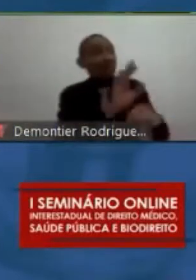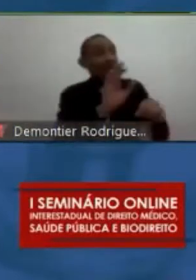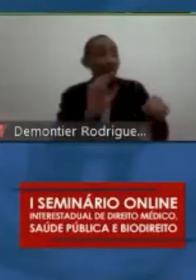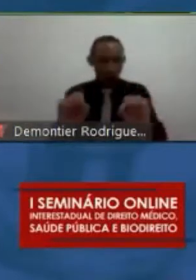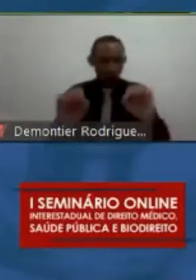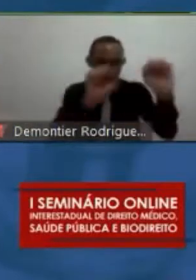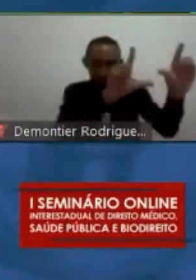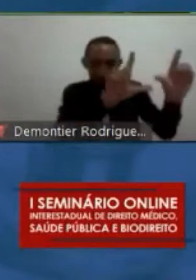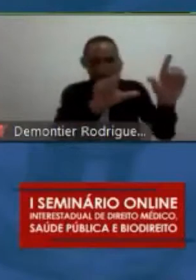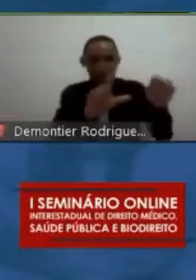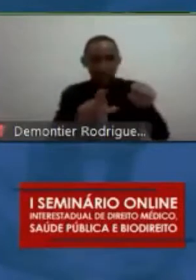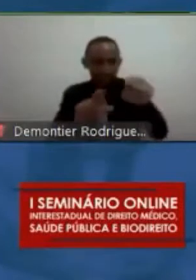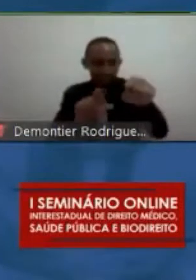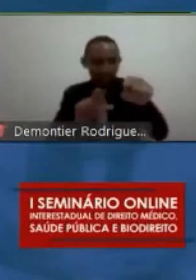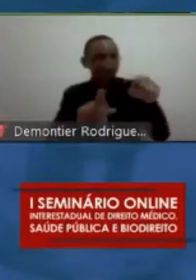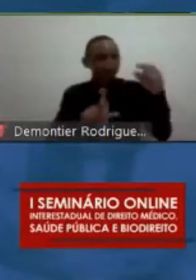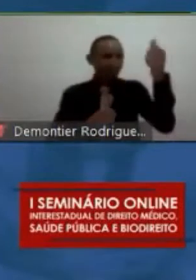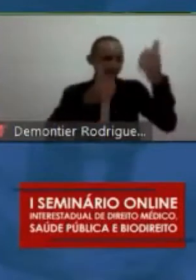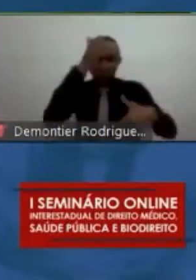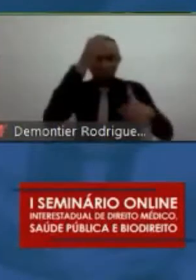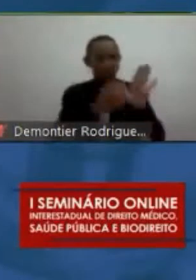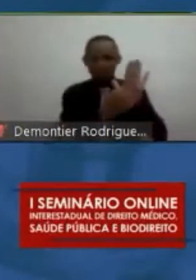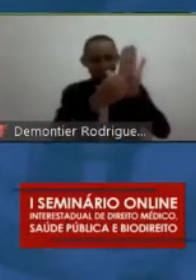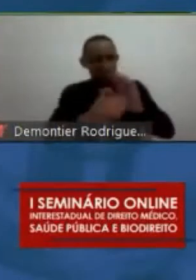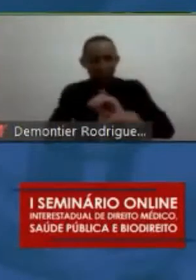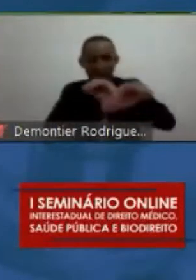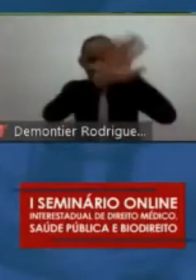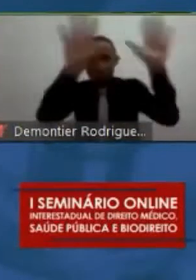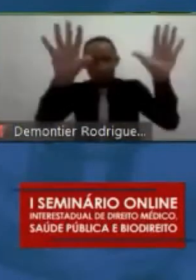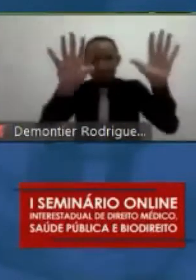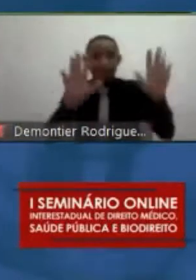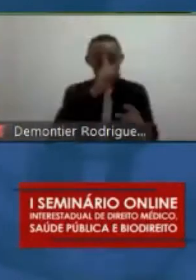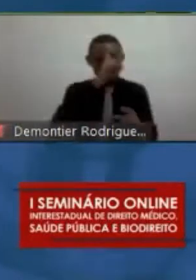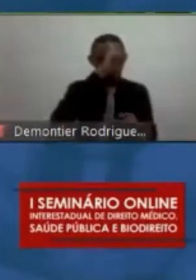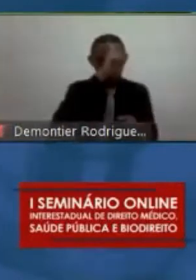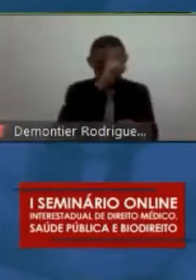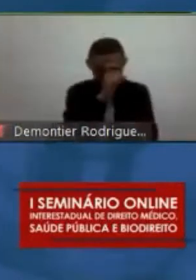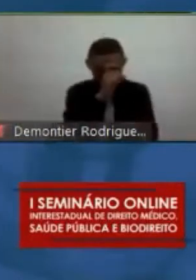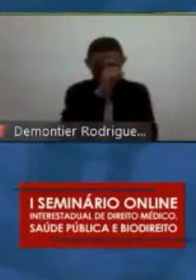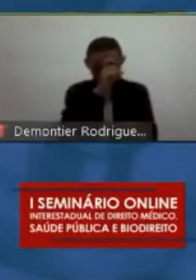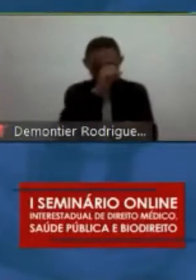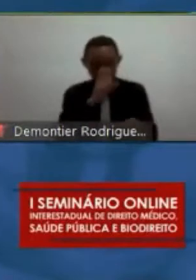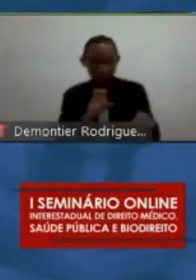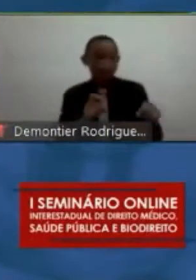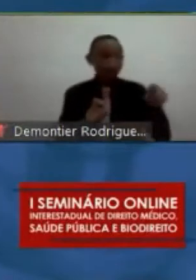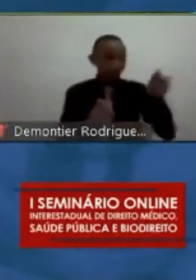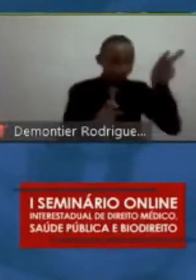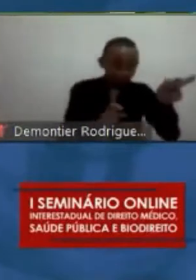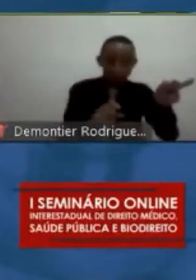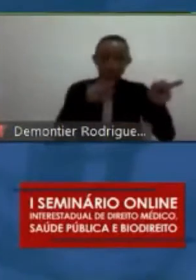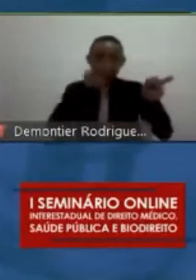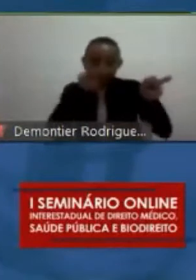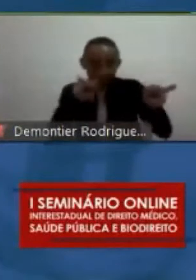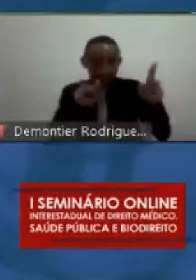podem acompanhar demonstra que a média dos custos hospitalares, quando comparados pacientes semelhantes para